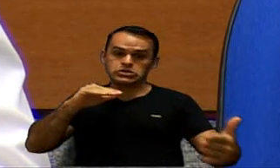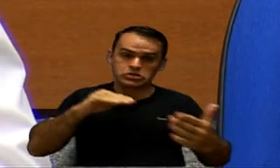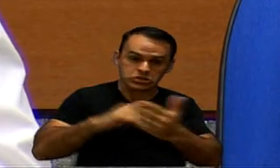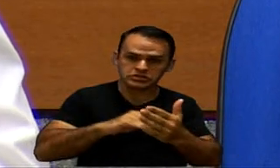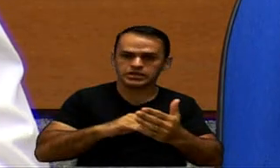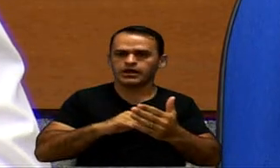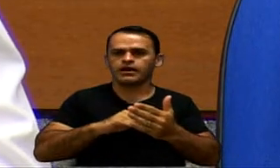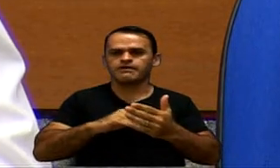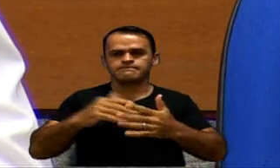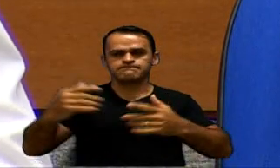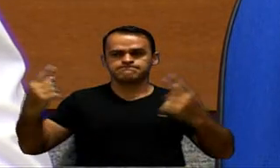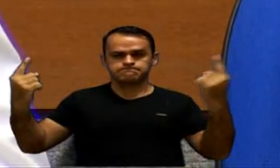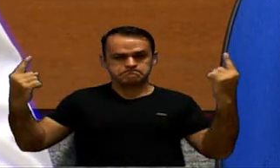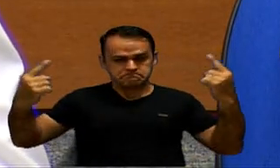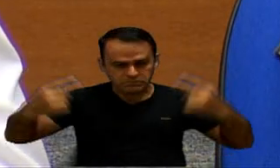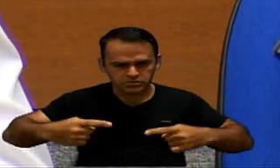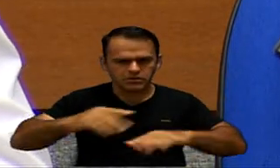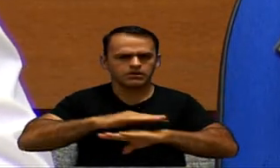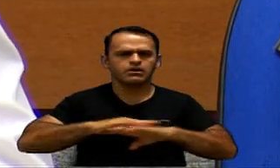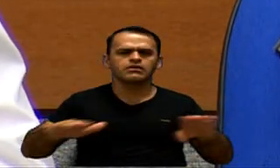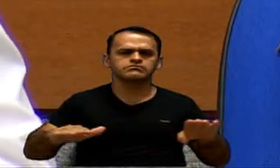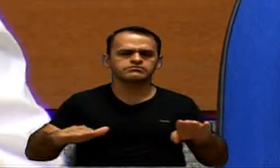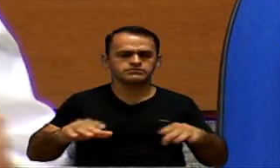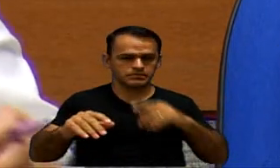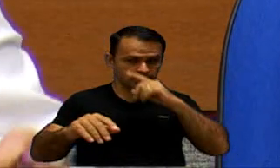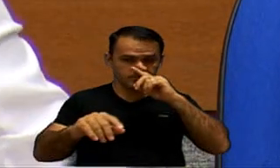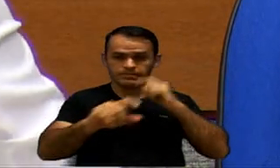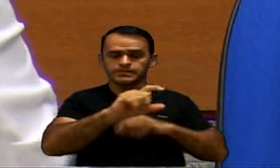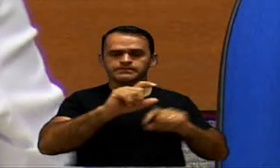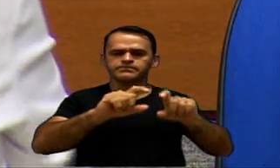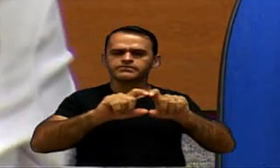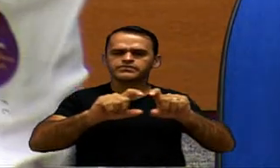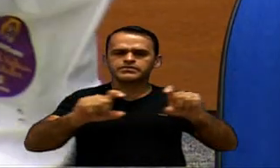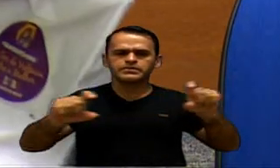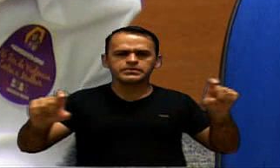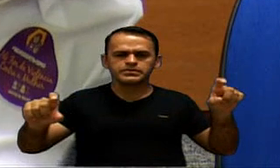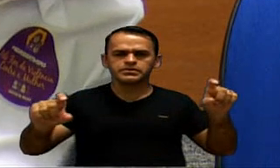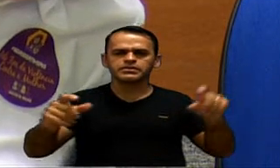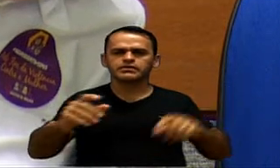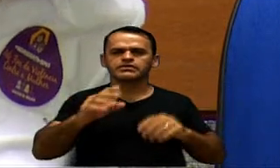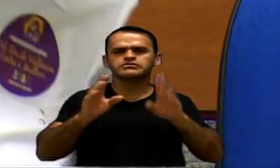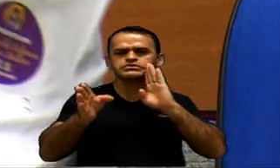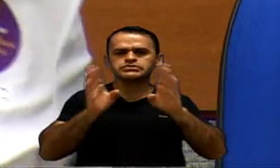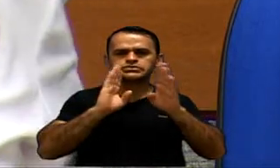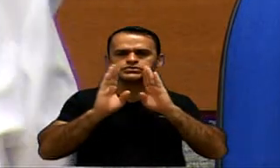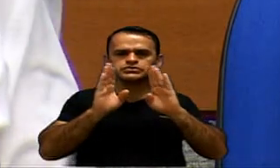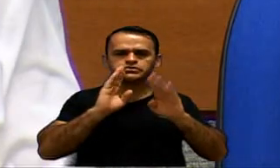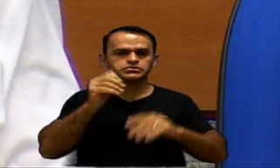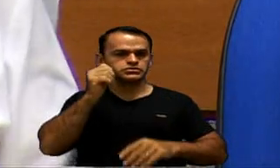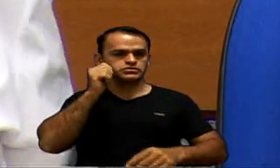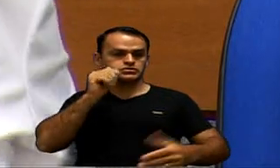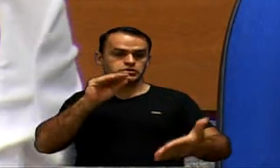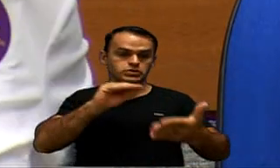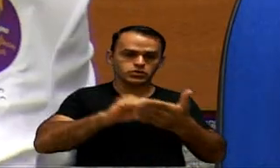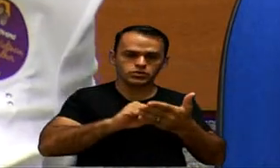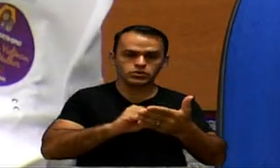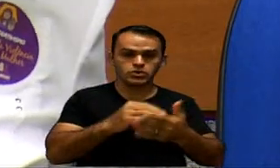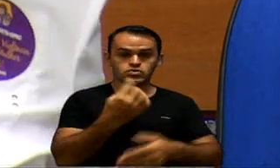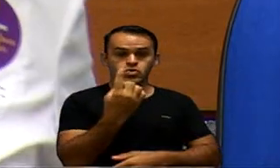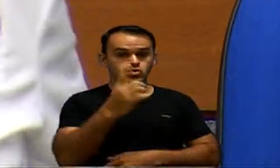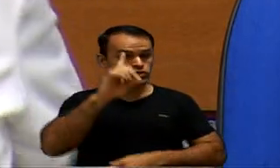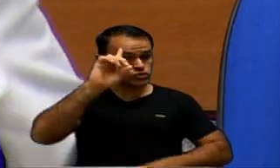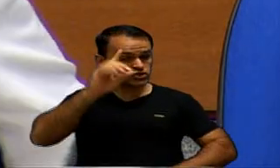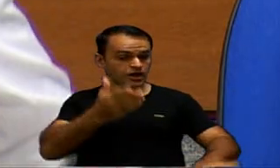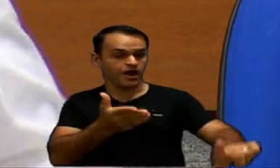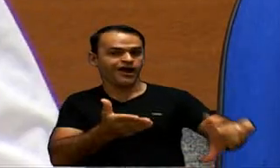acabe? Essa frase foi publicada no Facebook da Marielle Franco um dia antes do seu assassinato. E daí eu